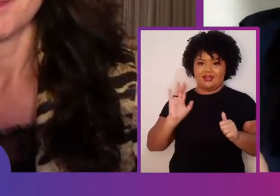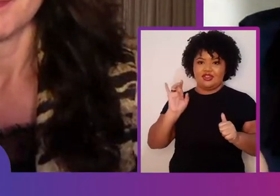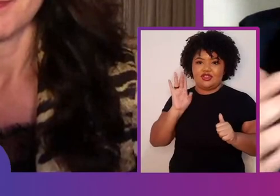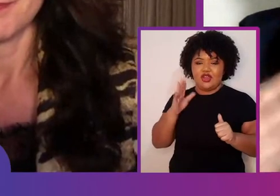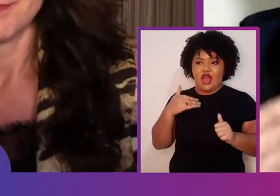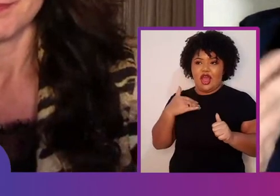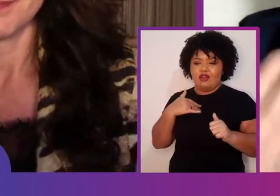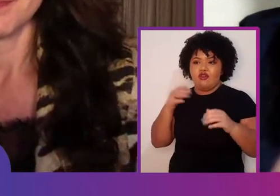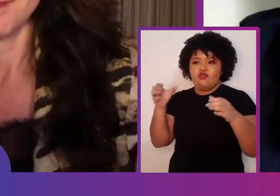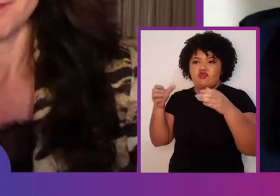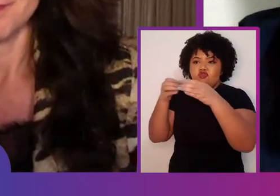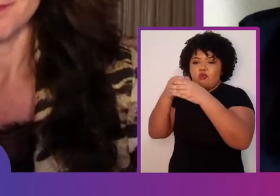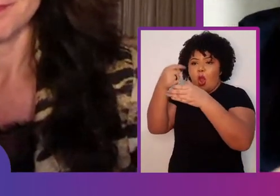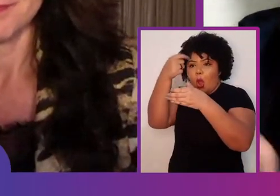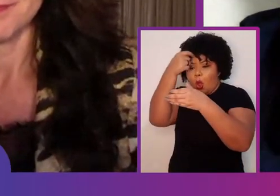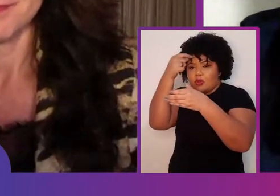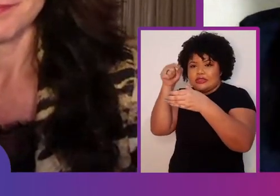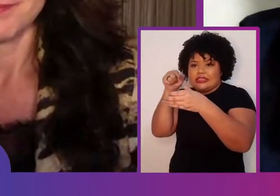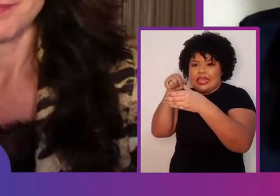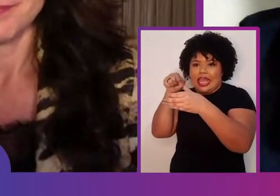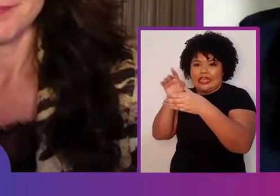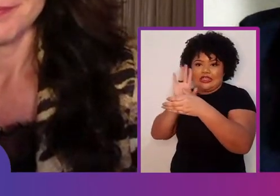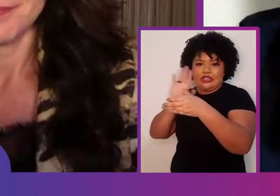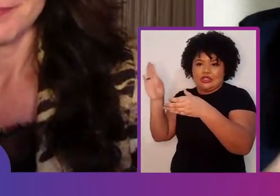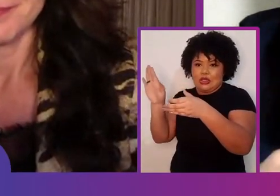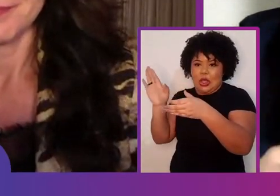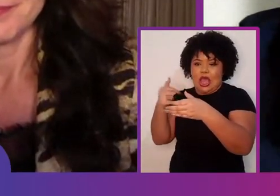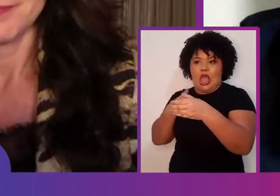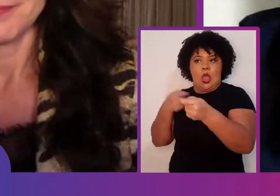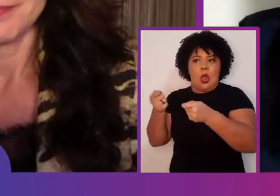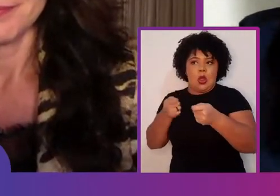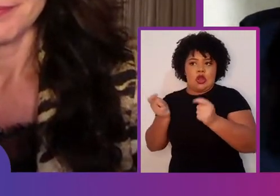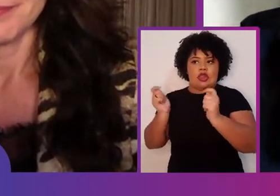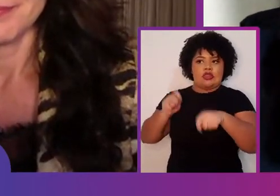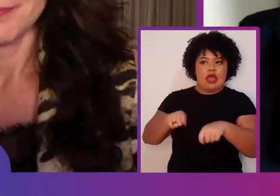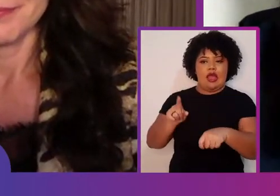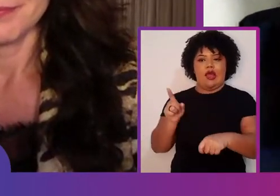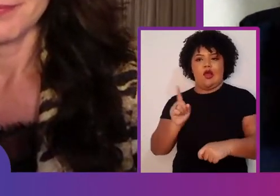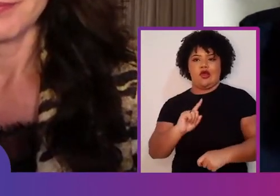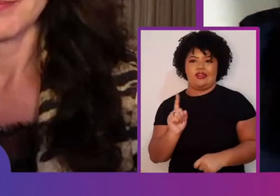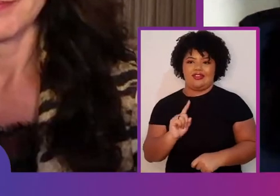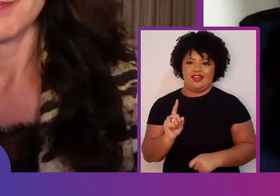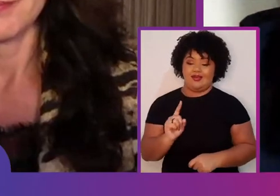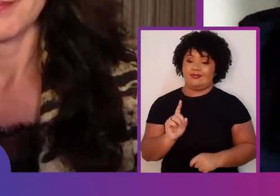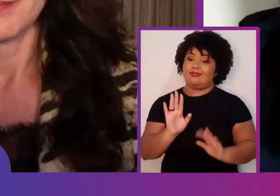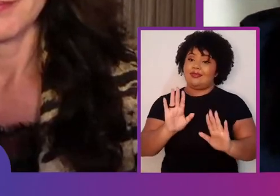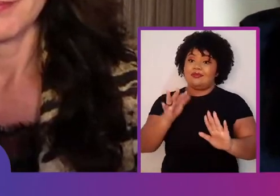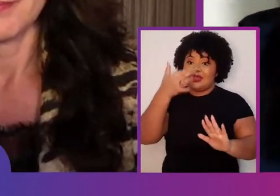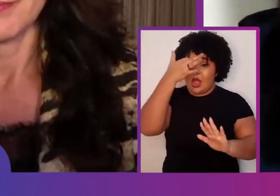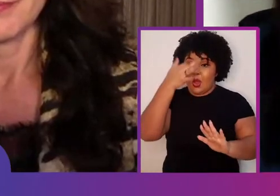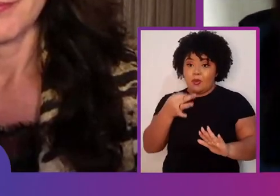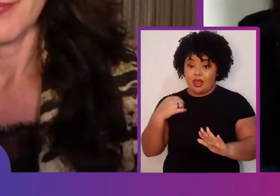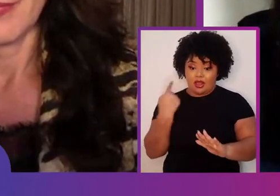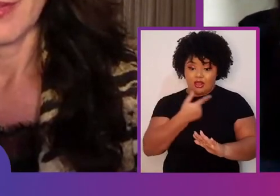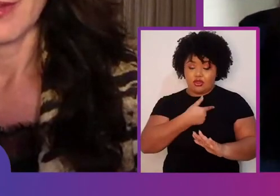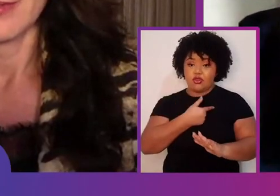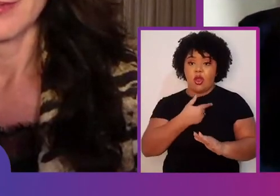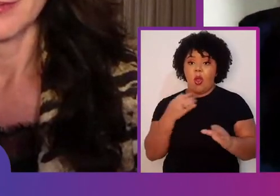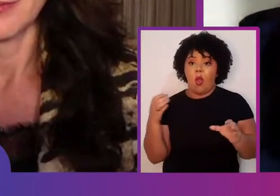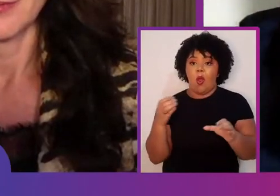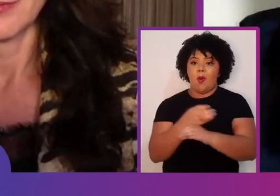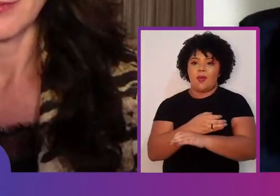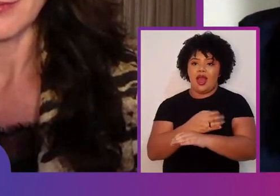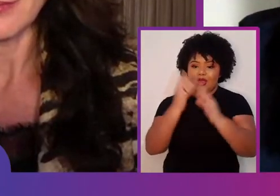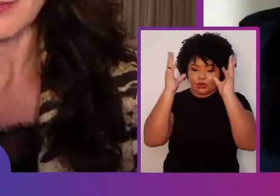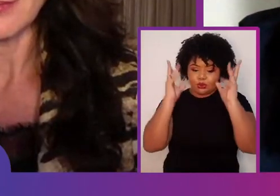da consciência para dizer que você controla ou não as emoções. Então, se você compreender que você é tudo, que você, desde os princípios